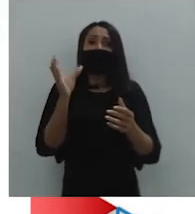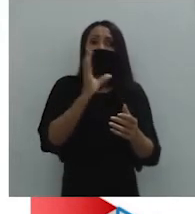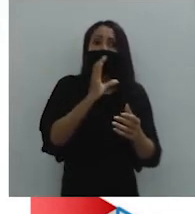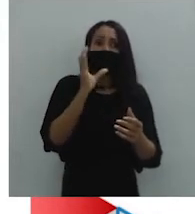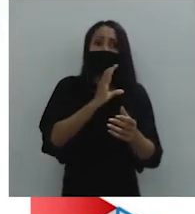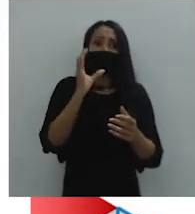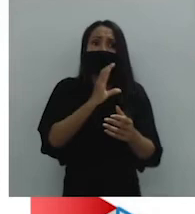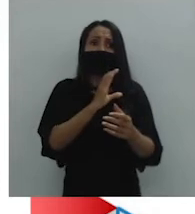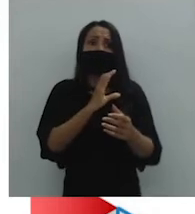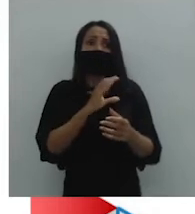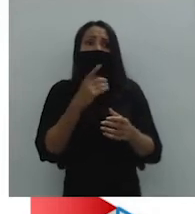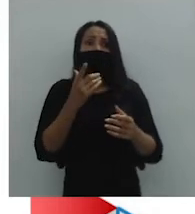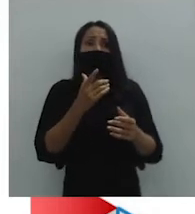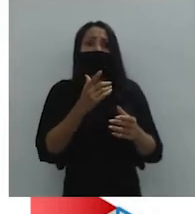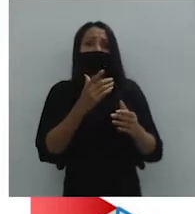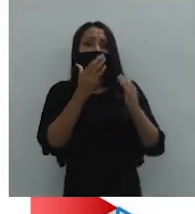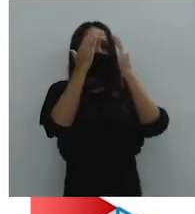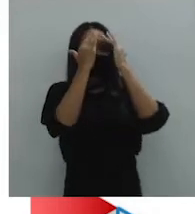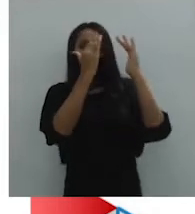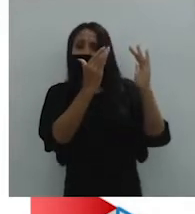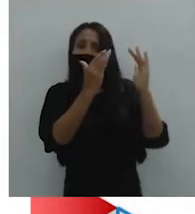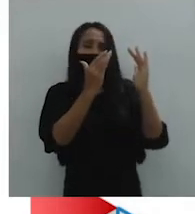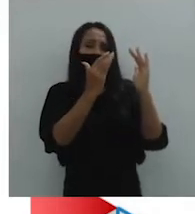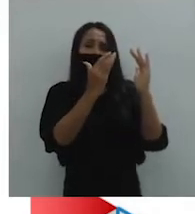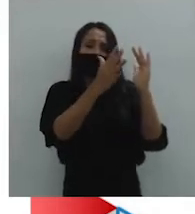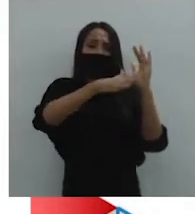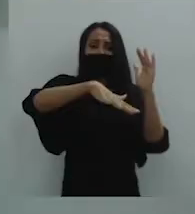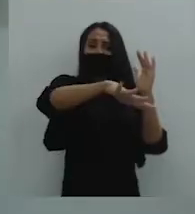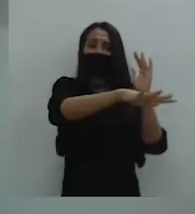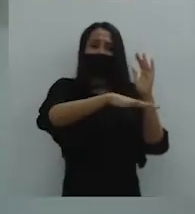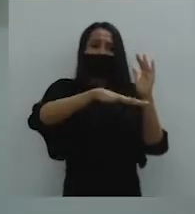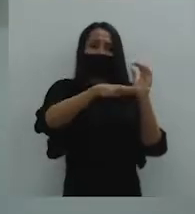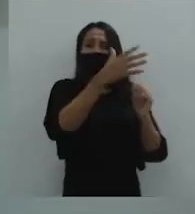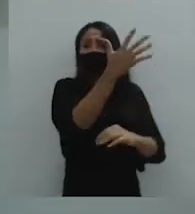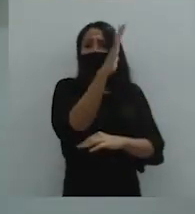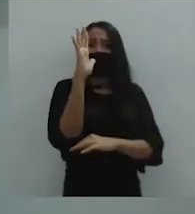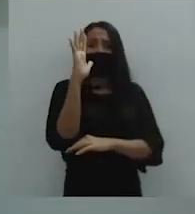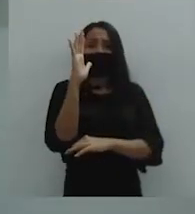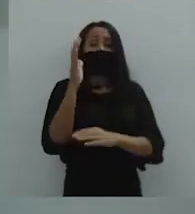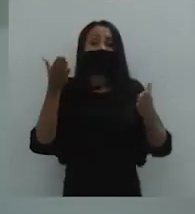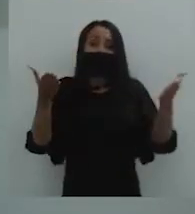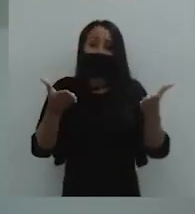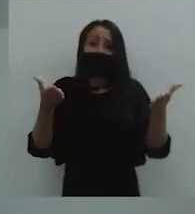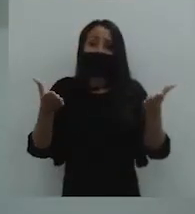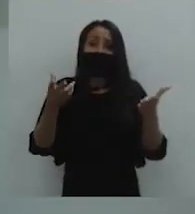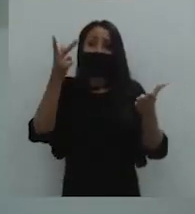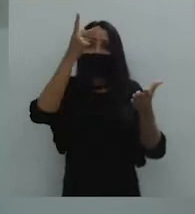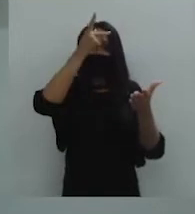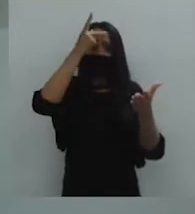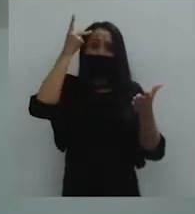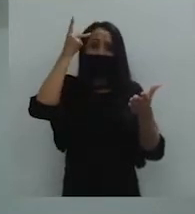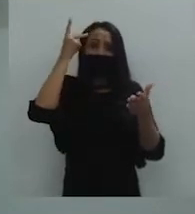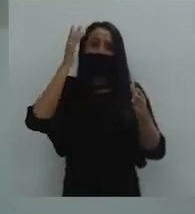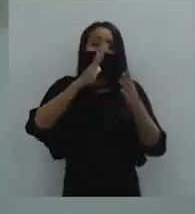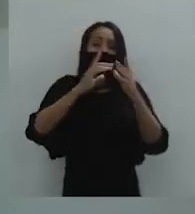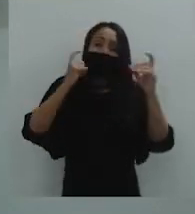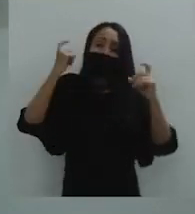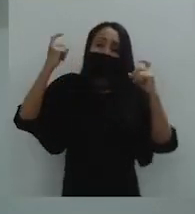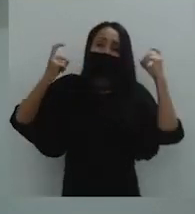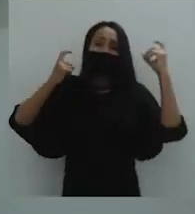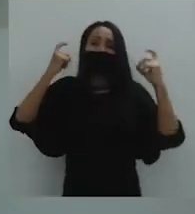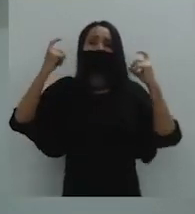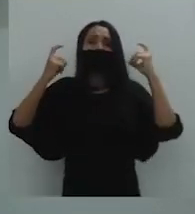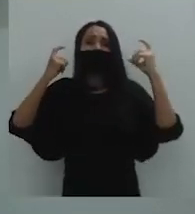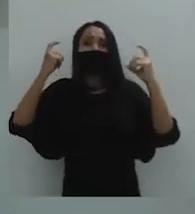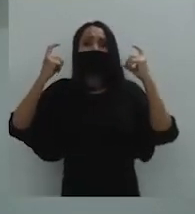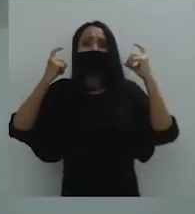sem respeito ao meio ambiente. Ou seja, hoje as pessoas estão mais preocupadas